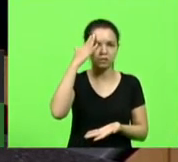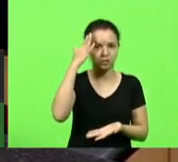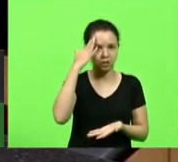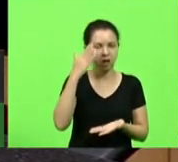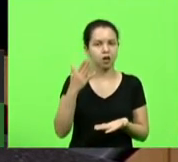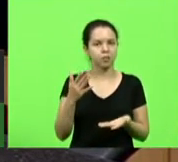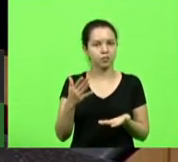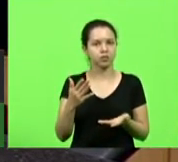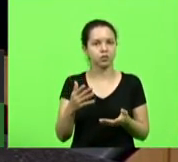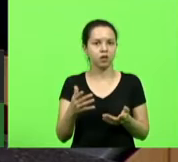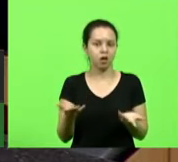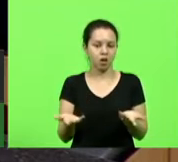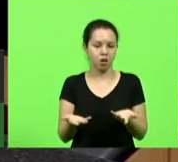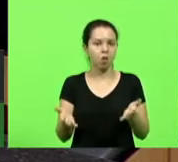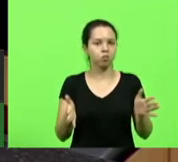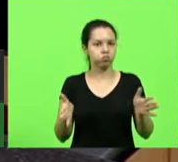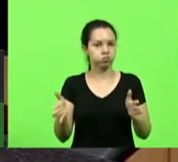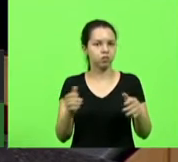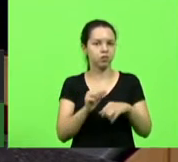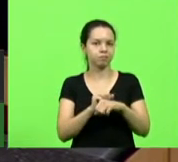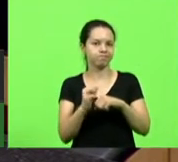inclusive em função até da pandemia,